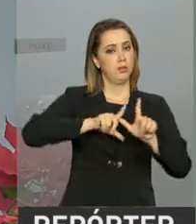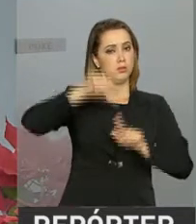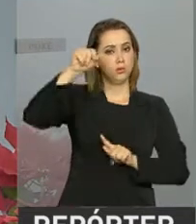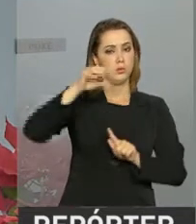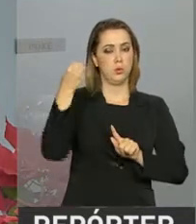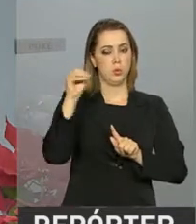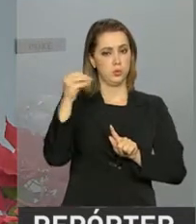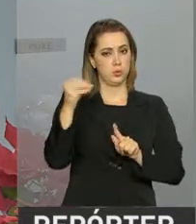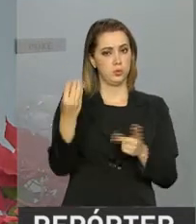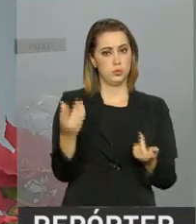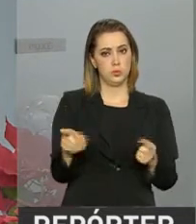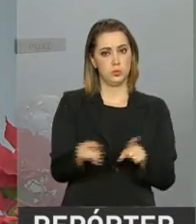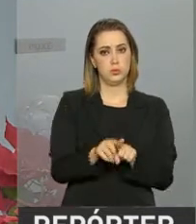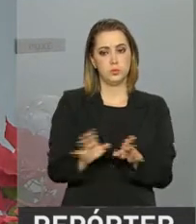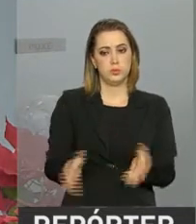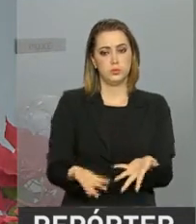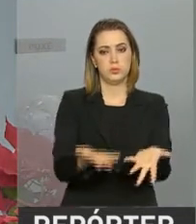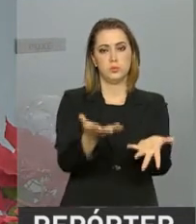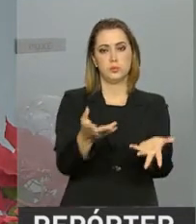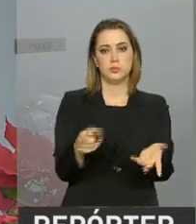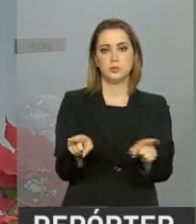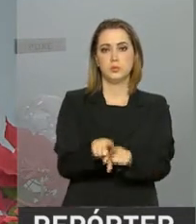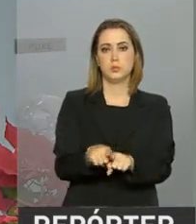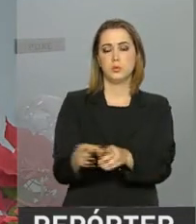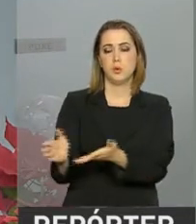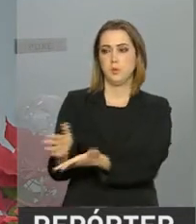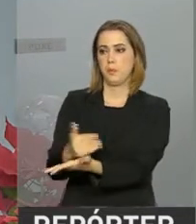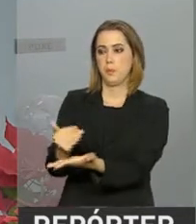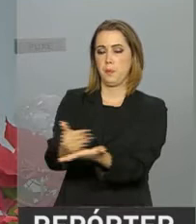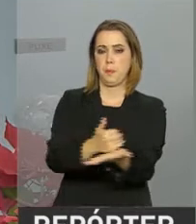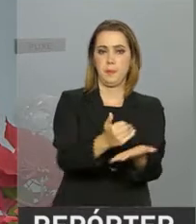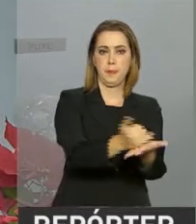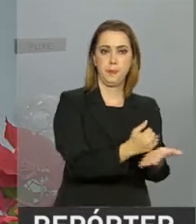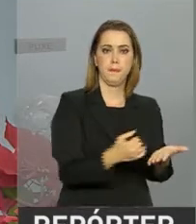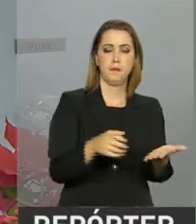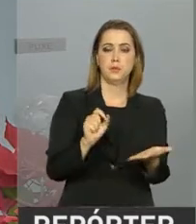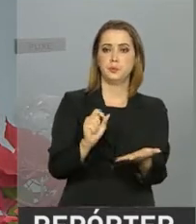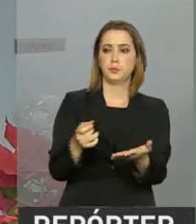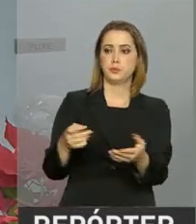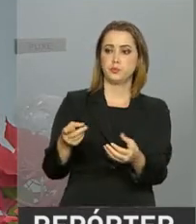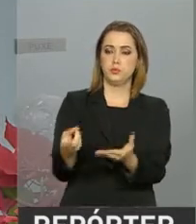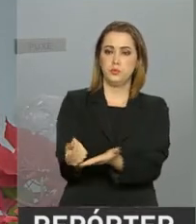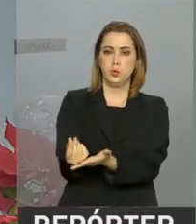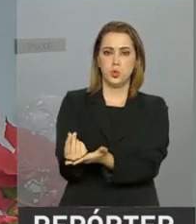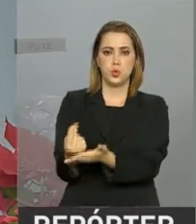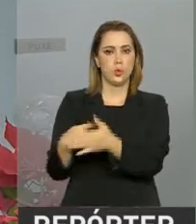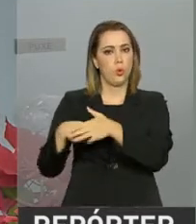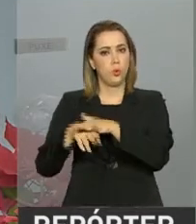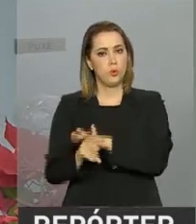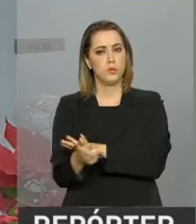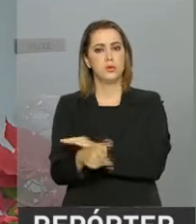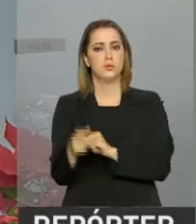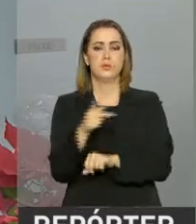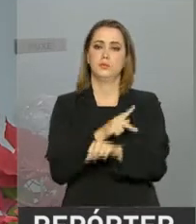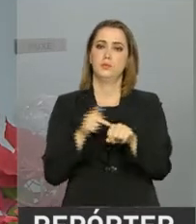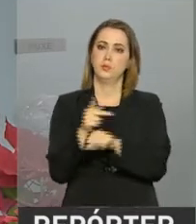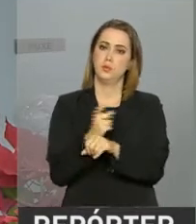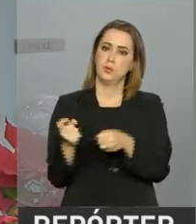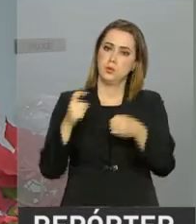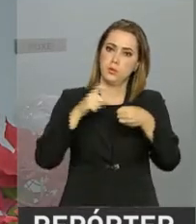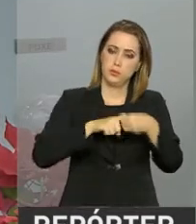mês impulsionado pelos recursos gerados pelo programa de regularização de ativos do exterior ainda assim na comparação